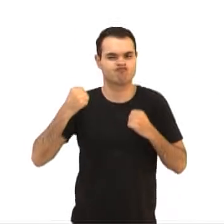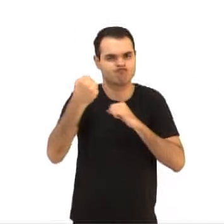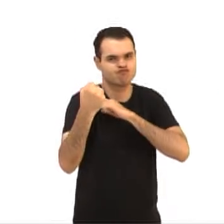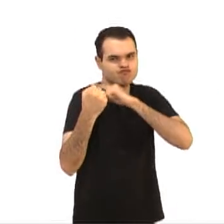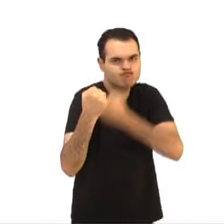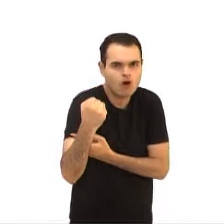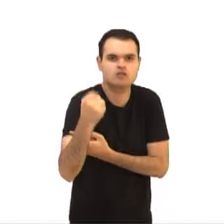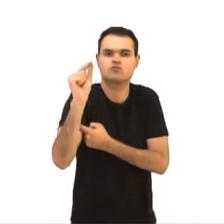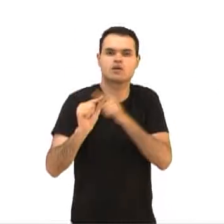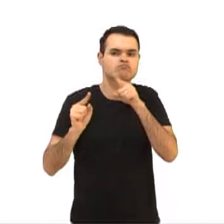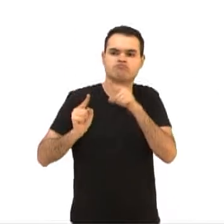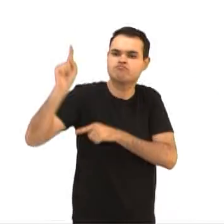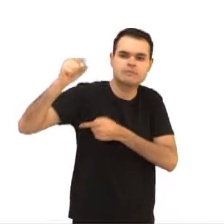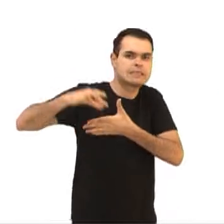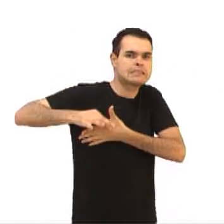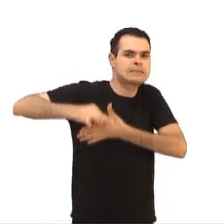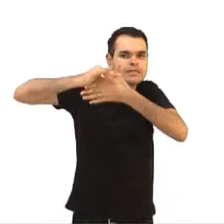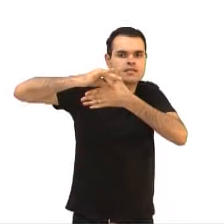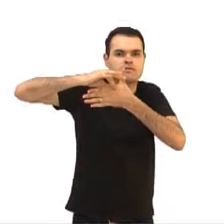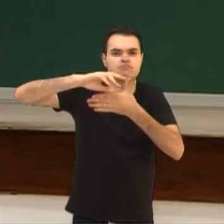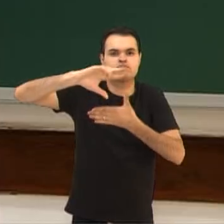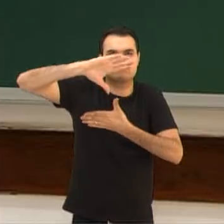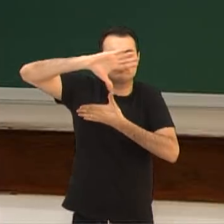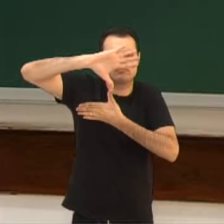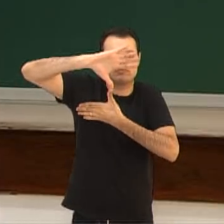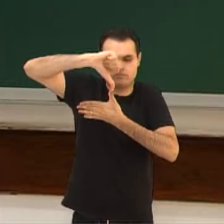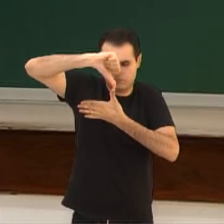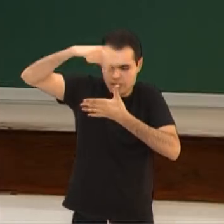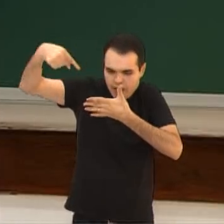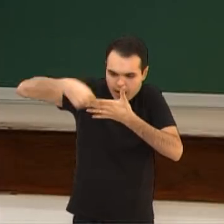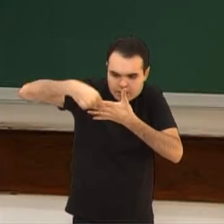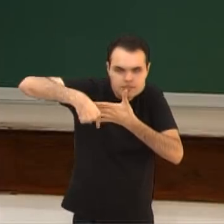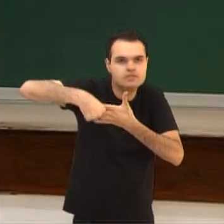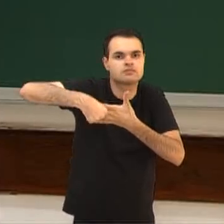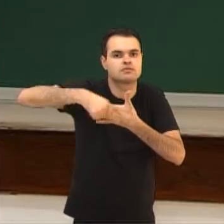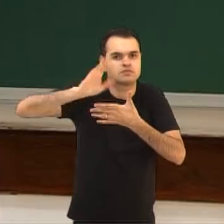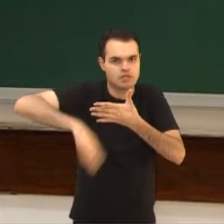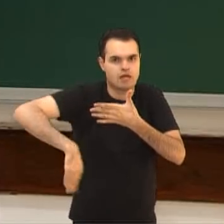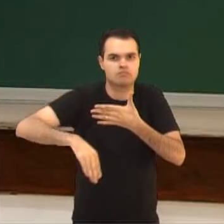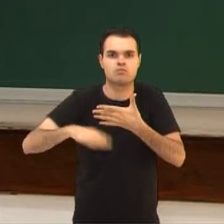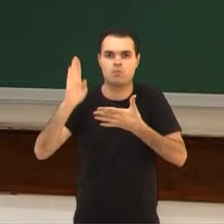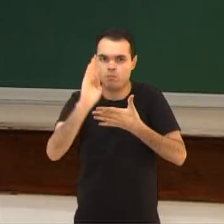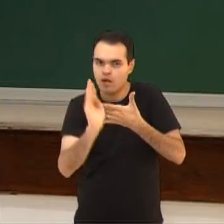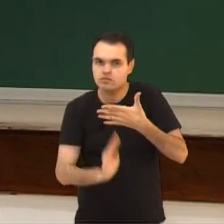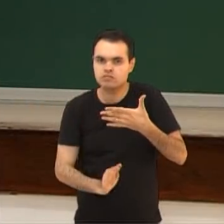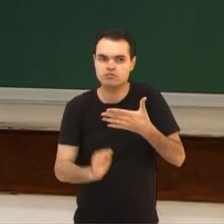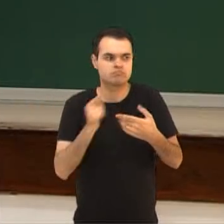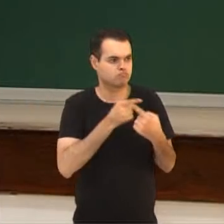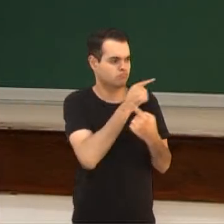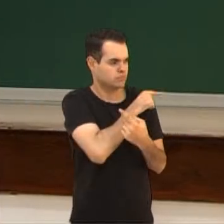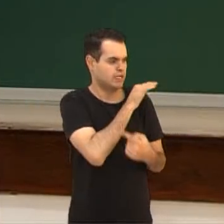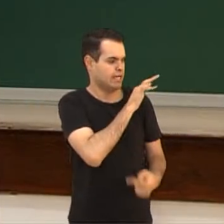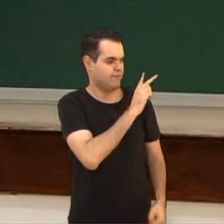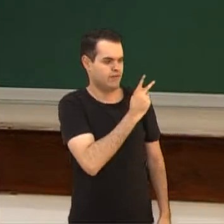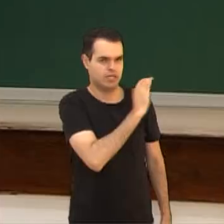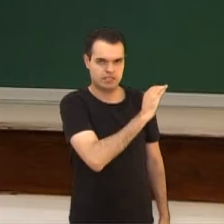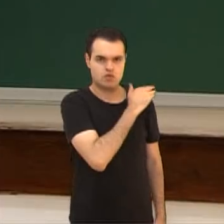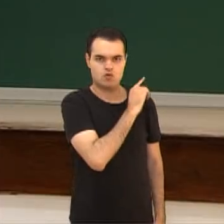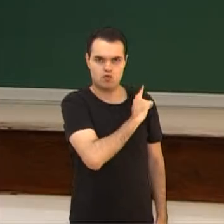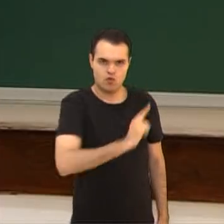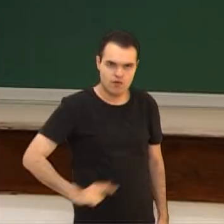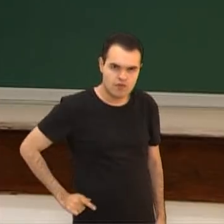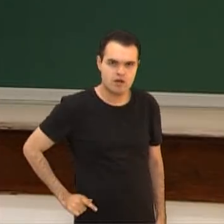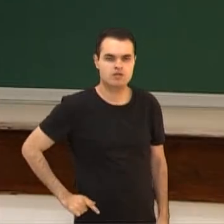de líder na América do Sul. Líder, algo que já vinha acontecendo desde o governo FHC, com